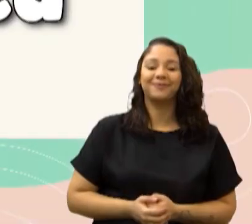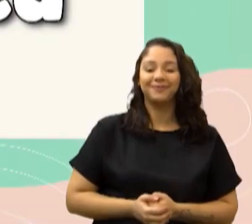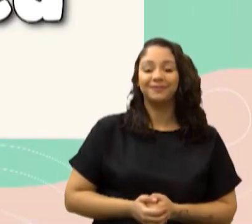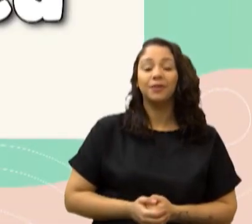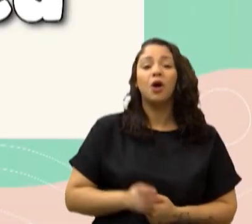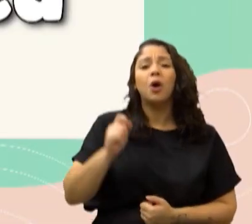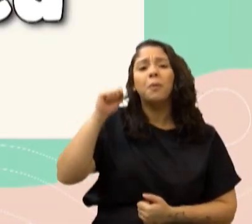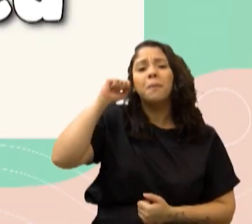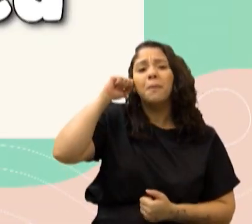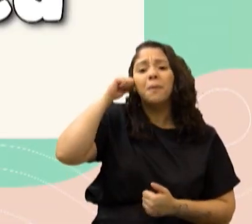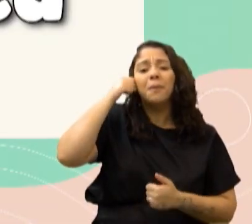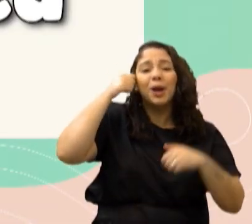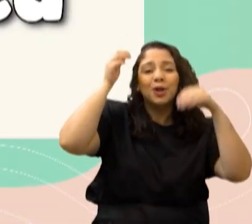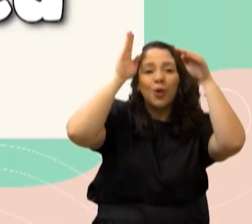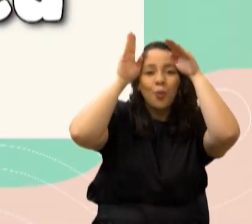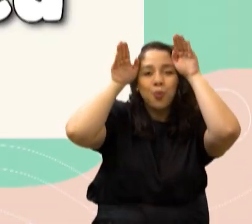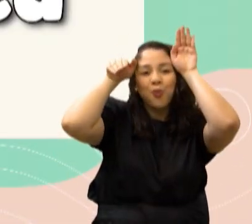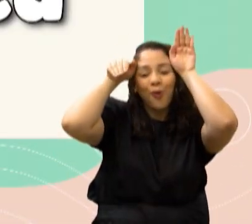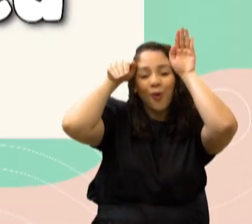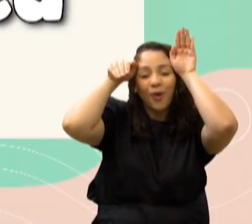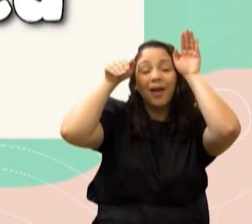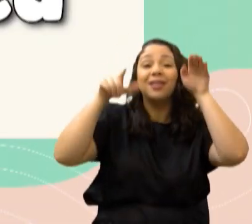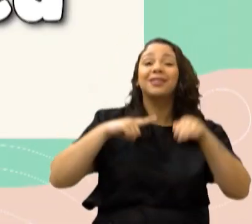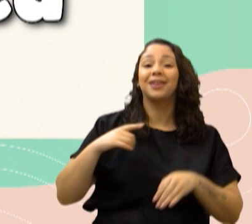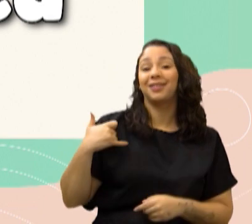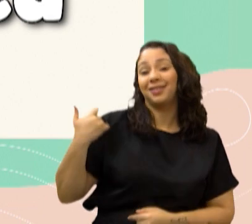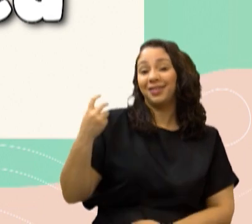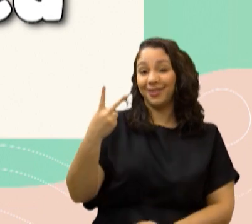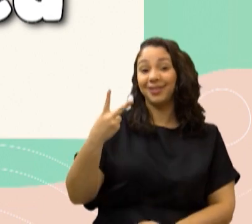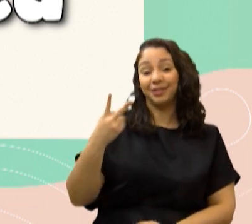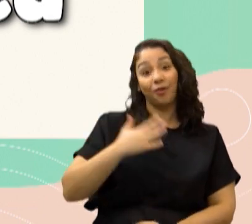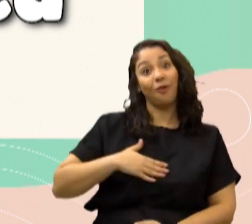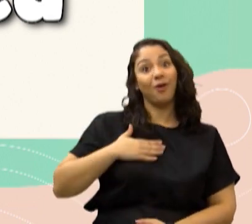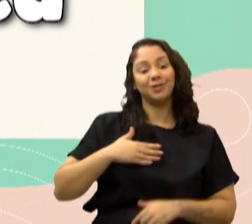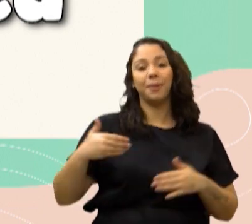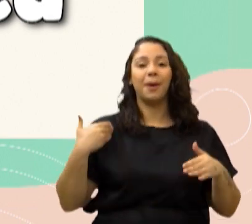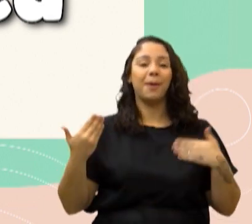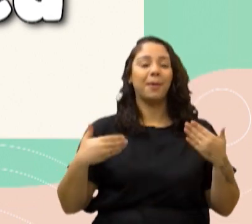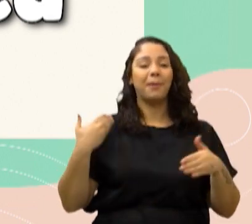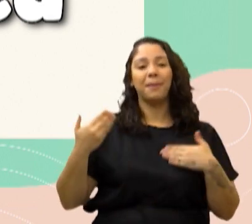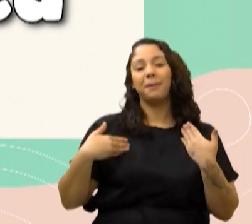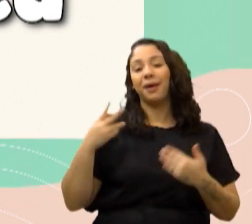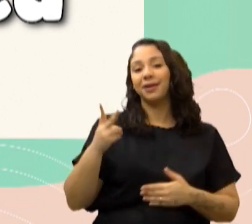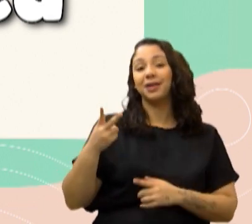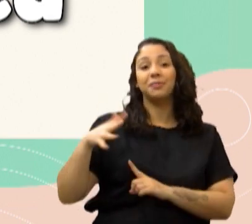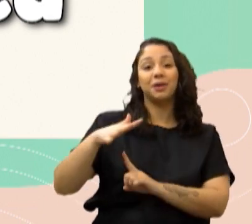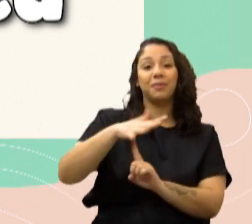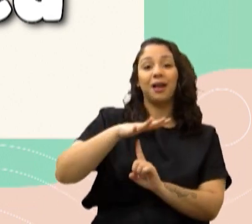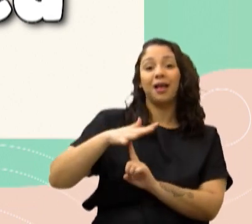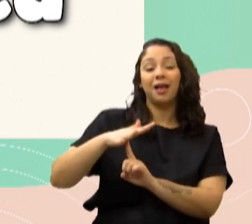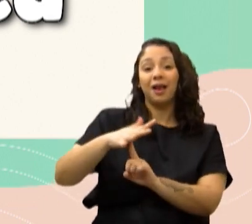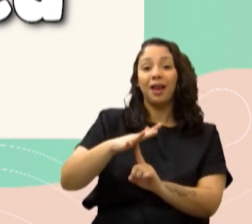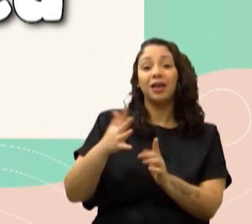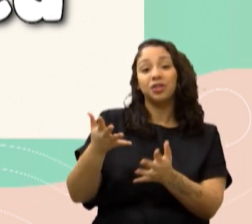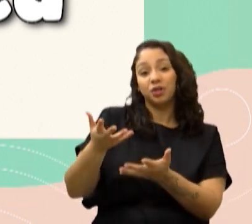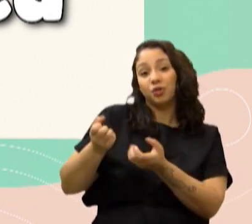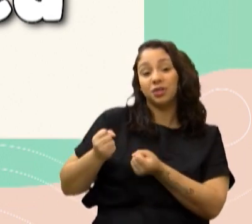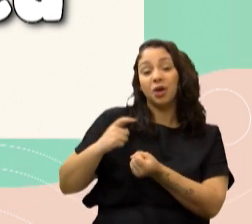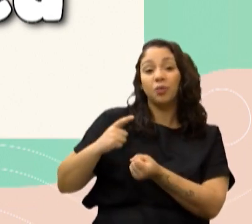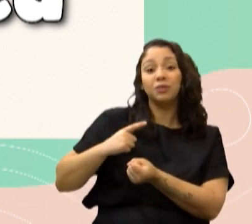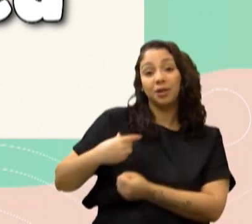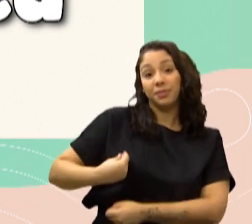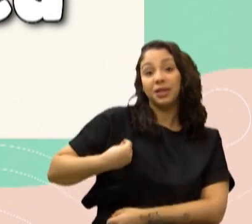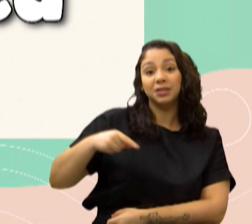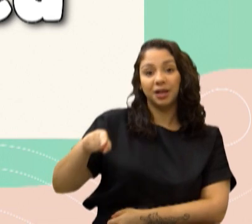tela. Essa pretinha tem 2 anos, gosta de passear e está presente em todas as feiras de adoção.